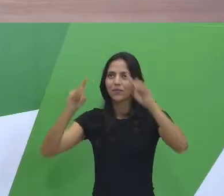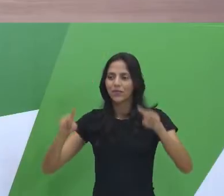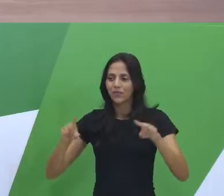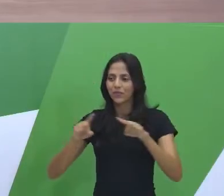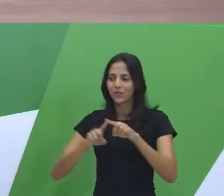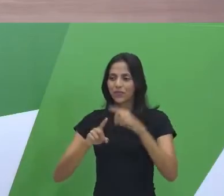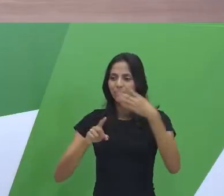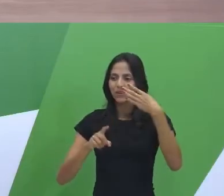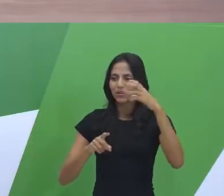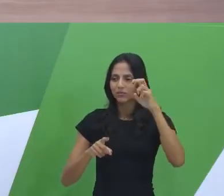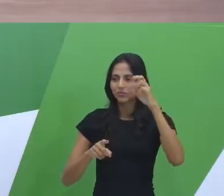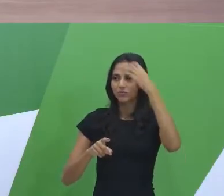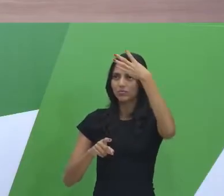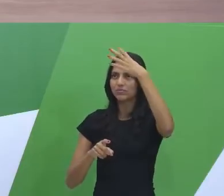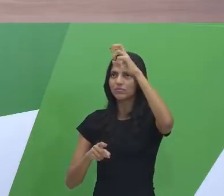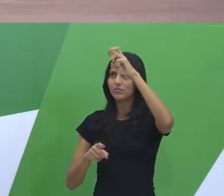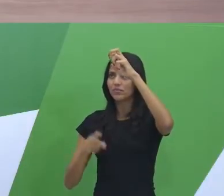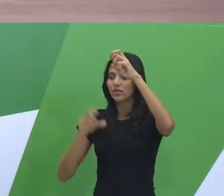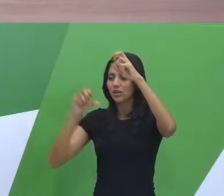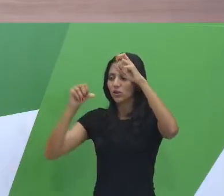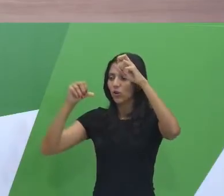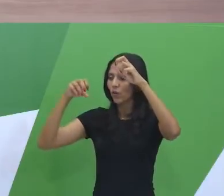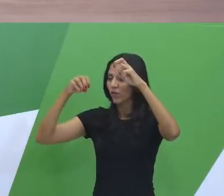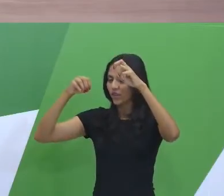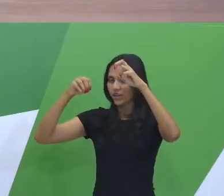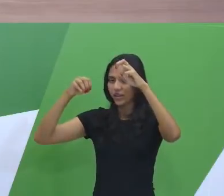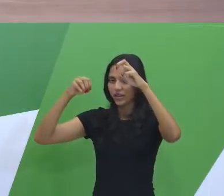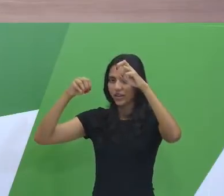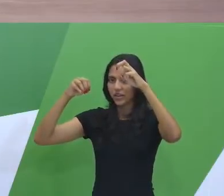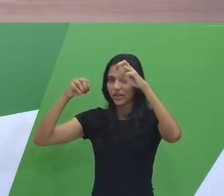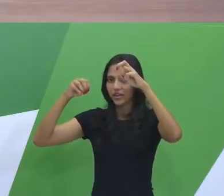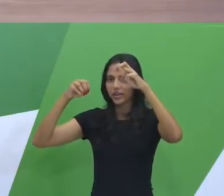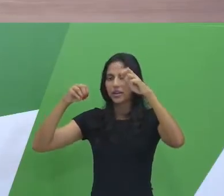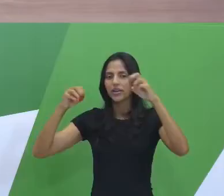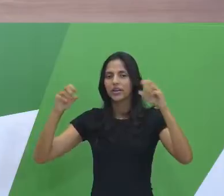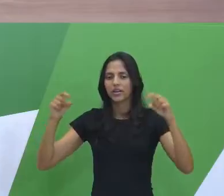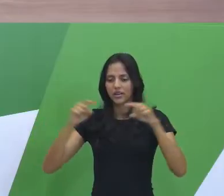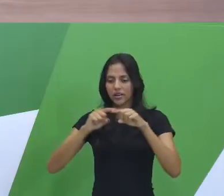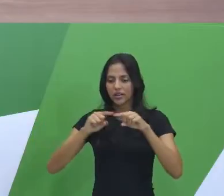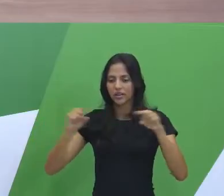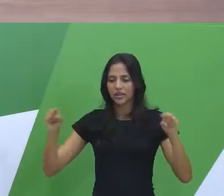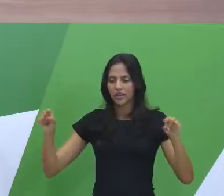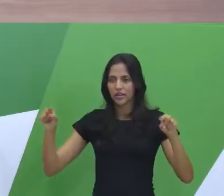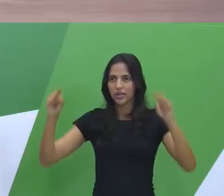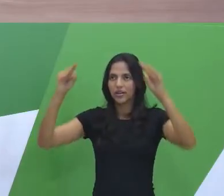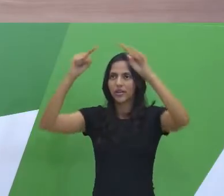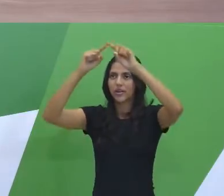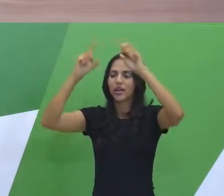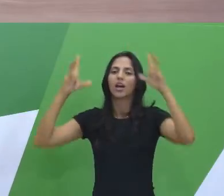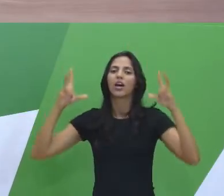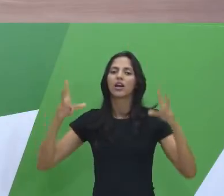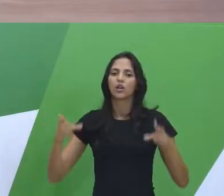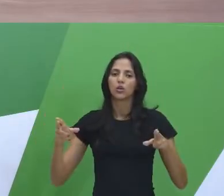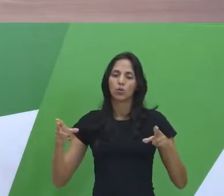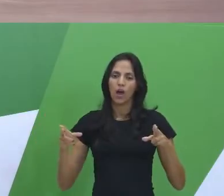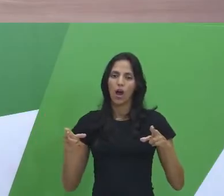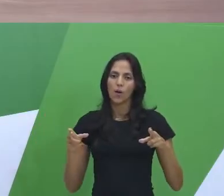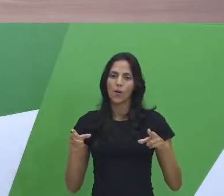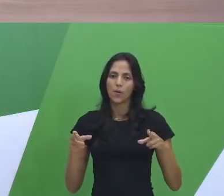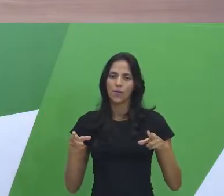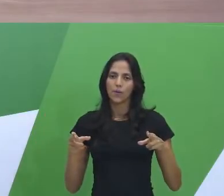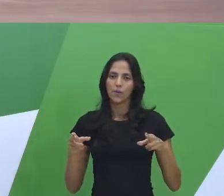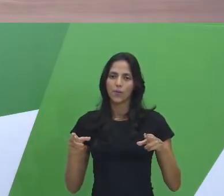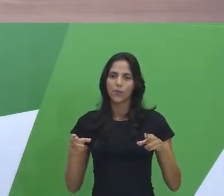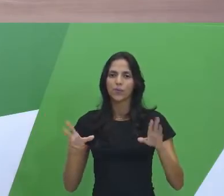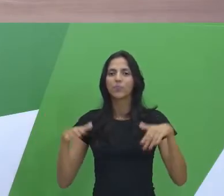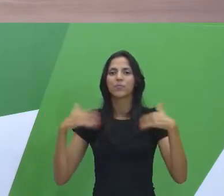homem também conseguiu. O triângulo com 2 ângulos iguais, sendo um de 90.